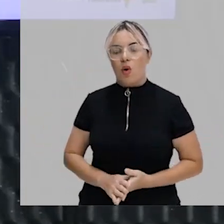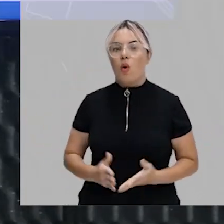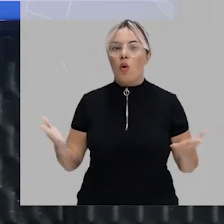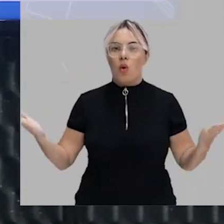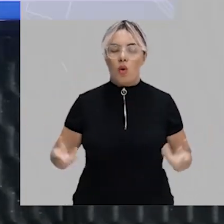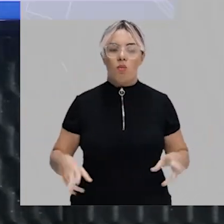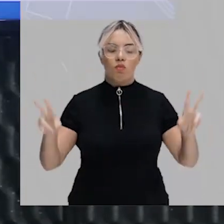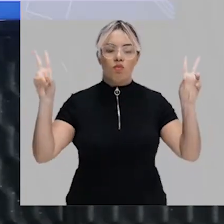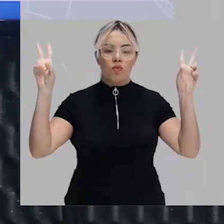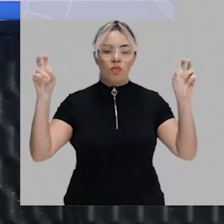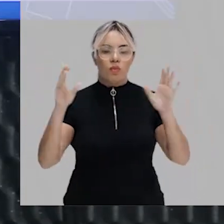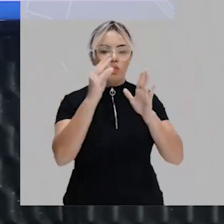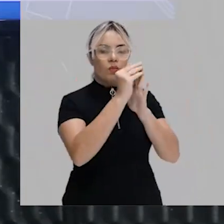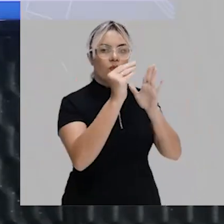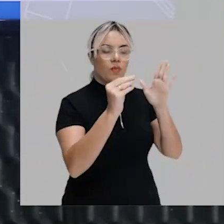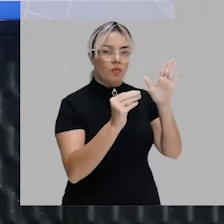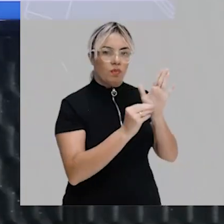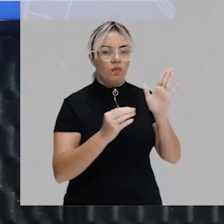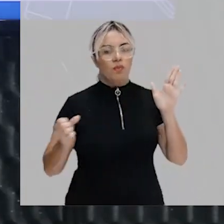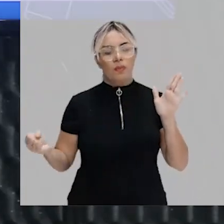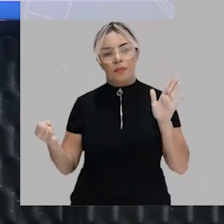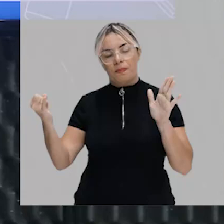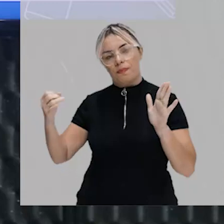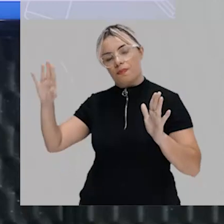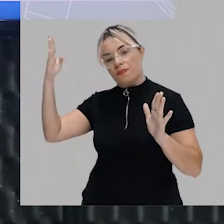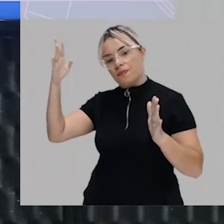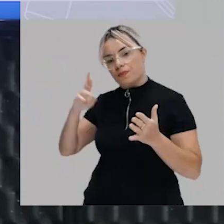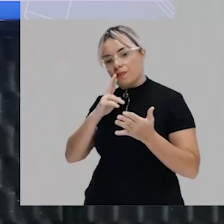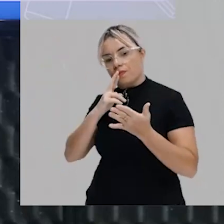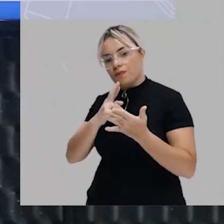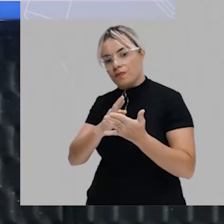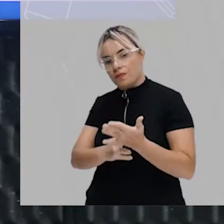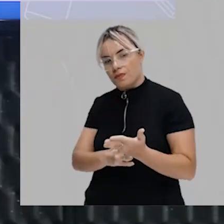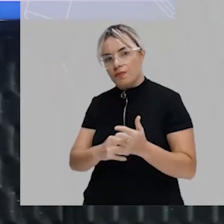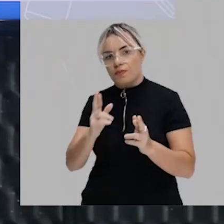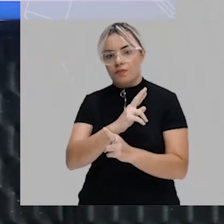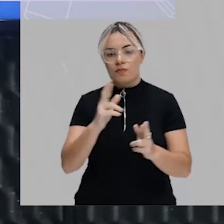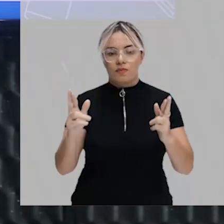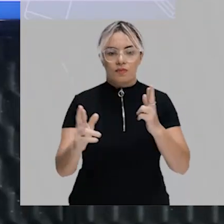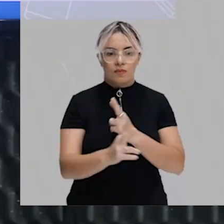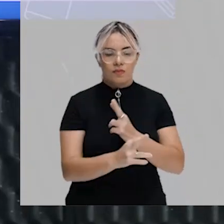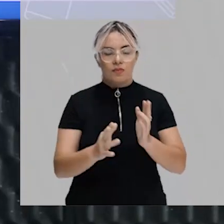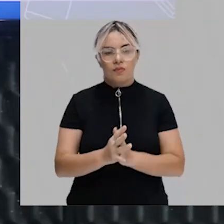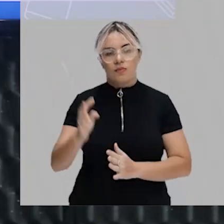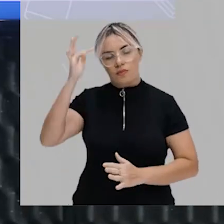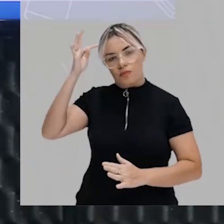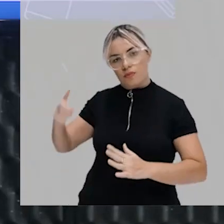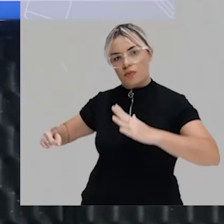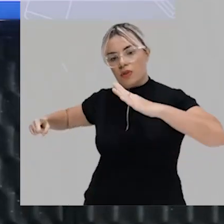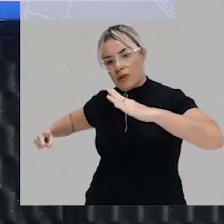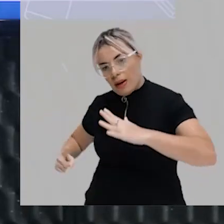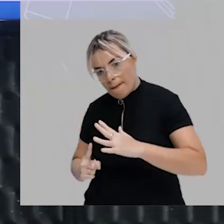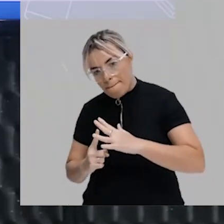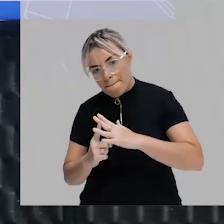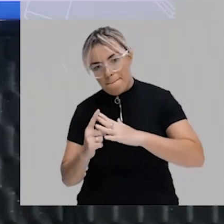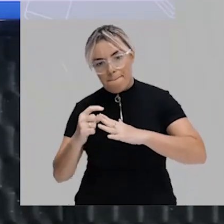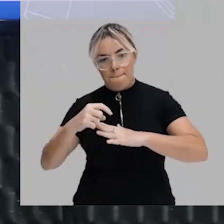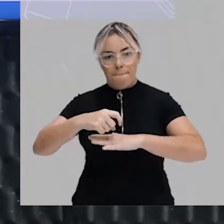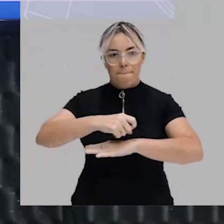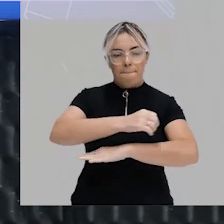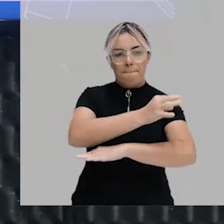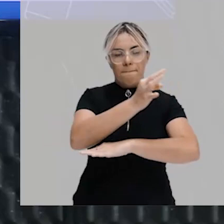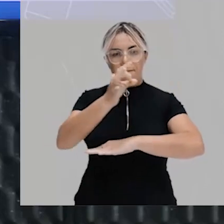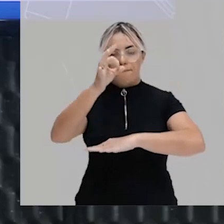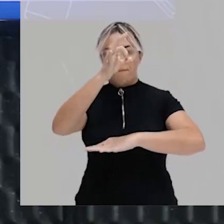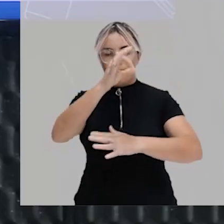estudar um assunto importante da biologia. Vamos responder questões relacionadas à teoria da biogênese versus